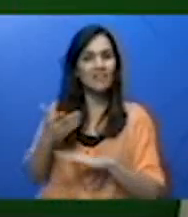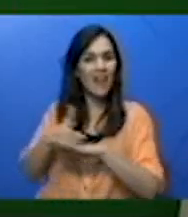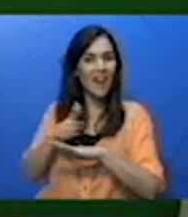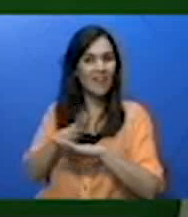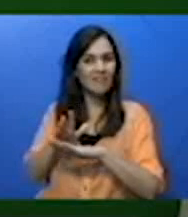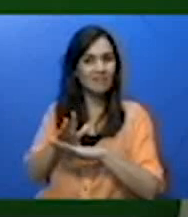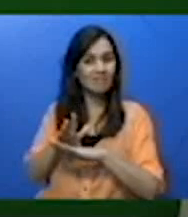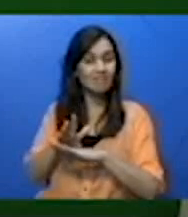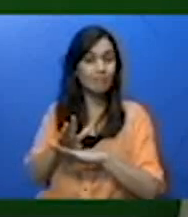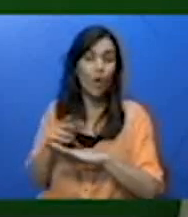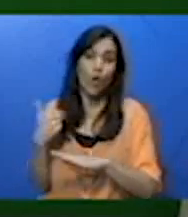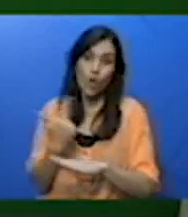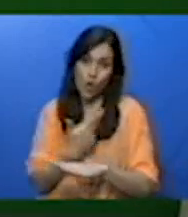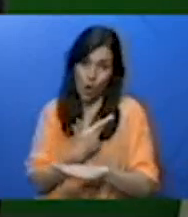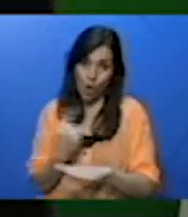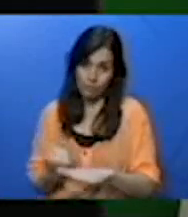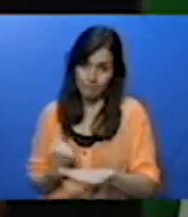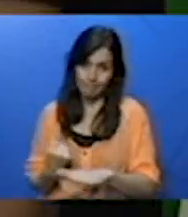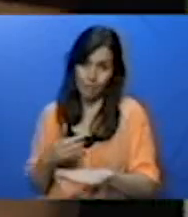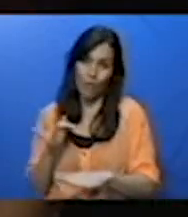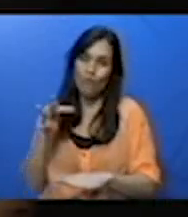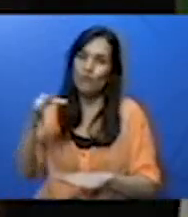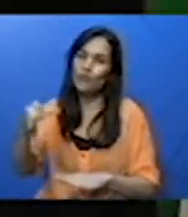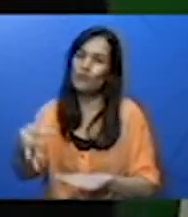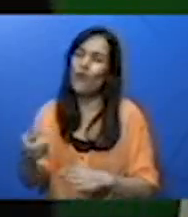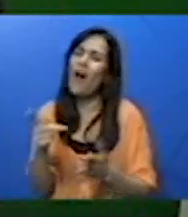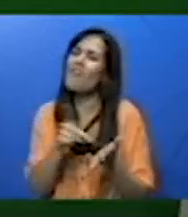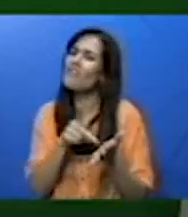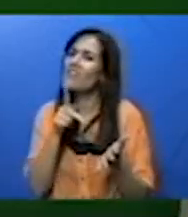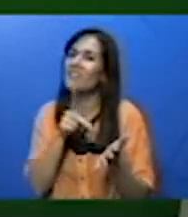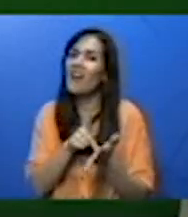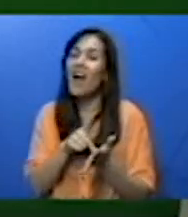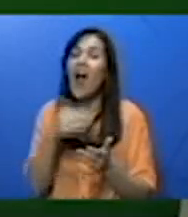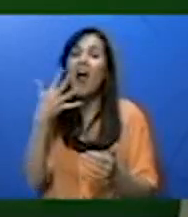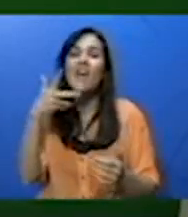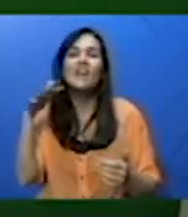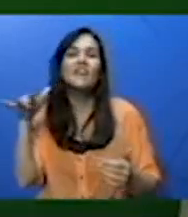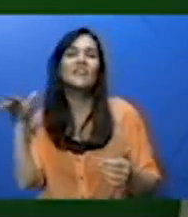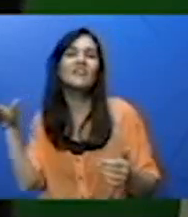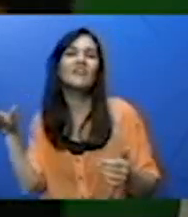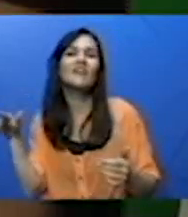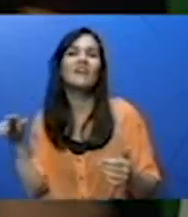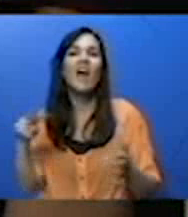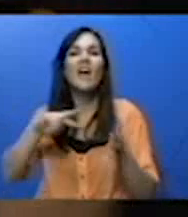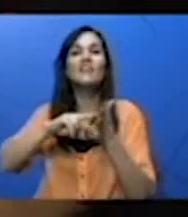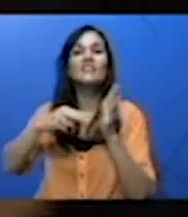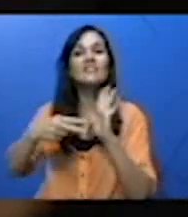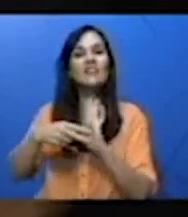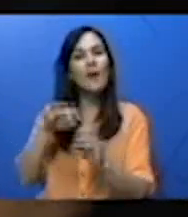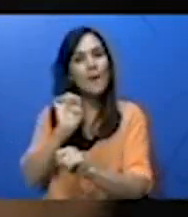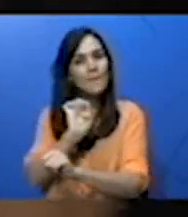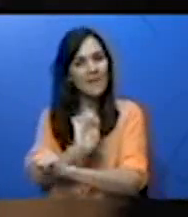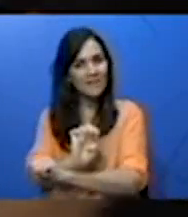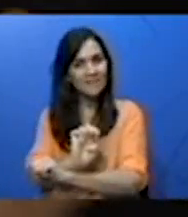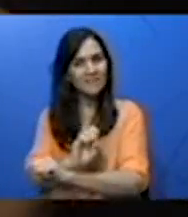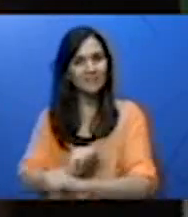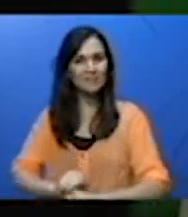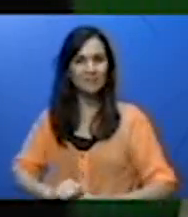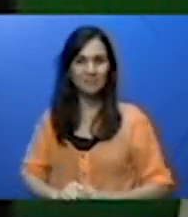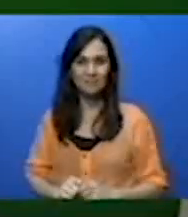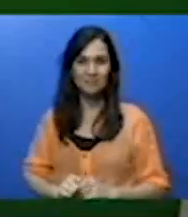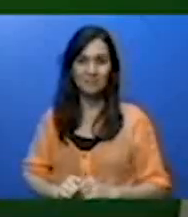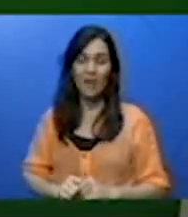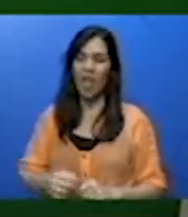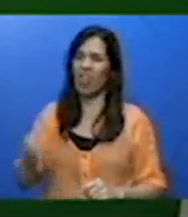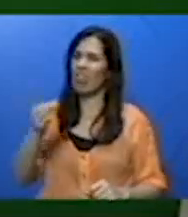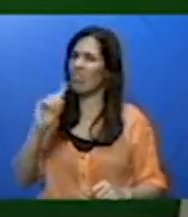que somos o futuro. Na verdade, ser criança é ser símbolo de esperança. Não